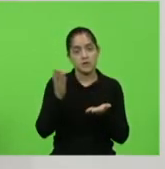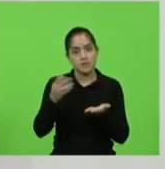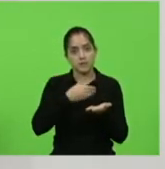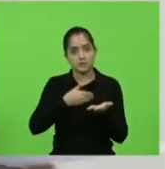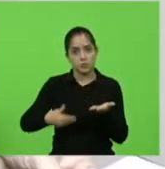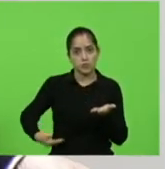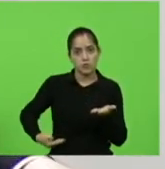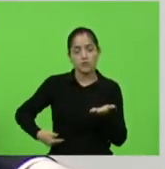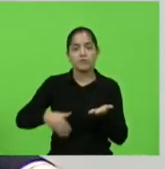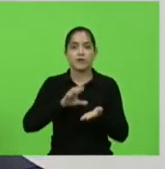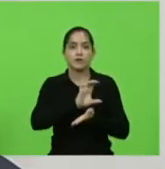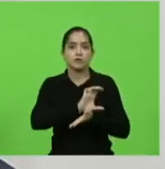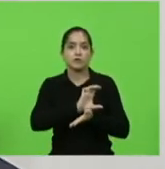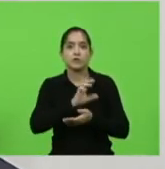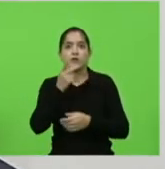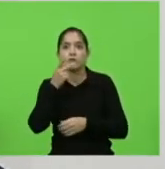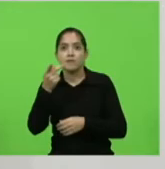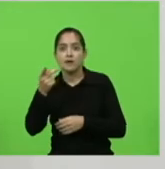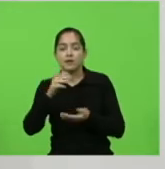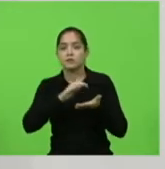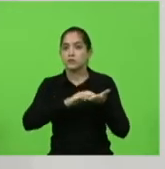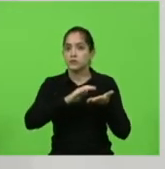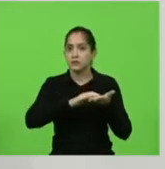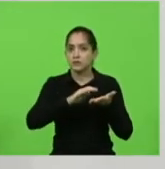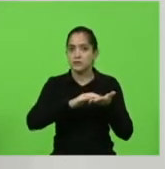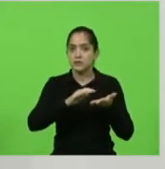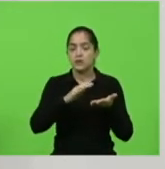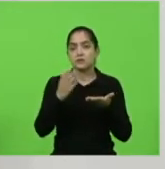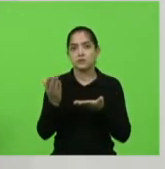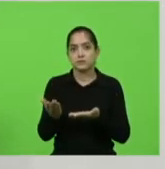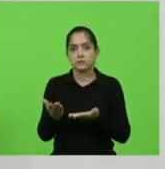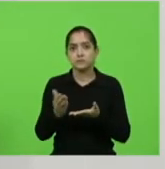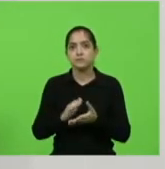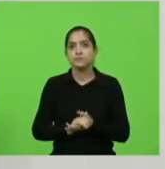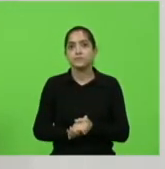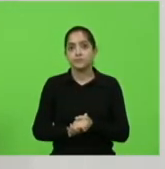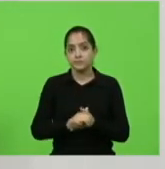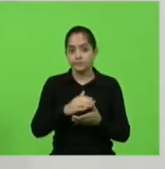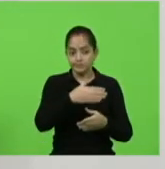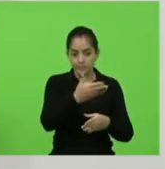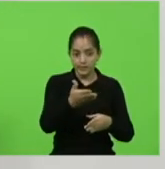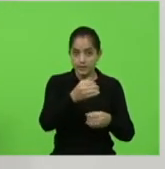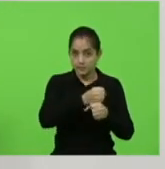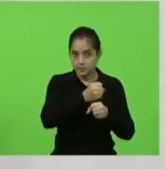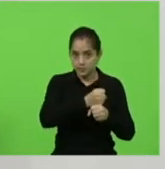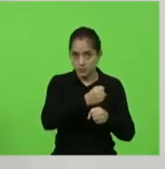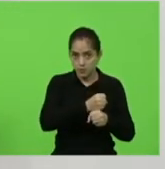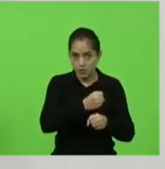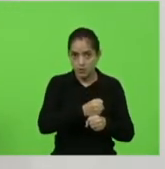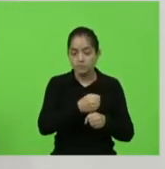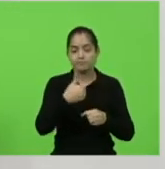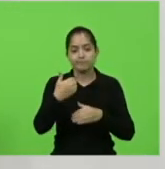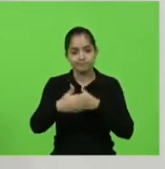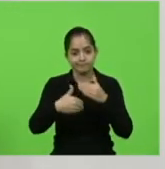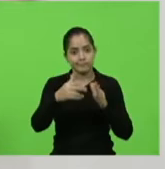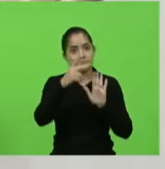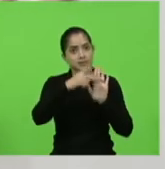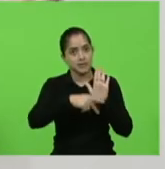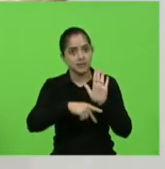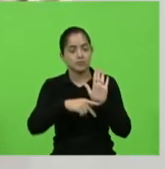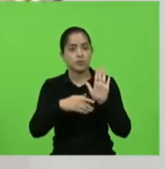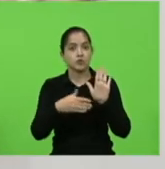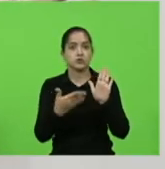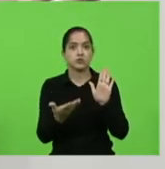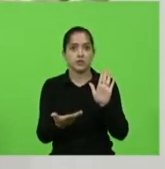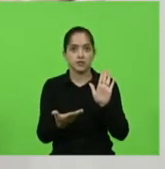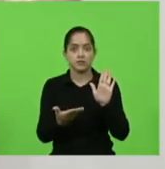estado, como diz o secretário Tiago, essas obras ainda estão em projetos, enquanto nós temos